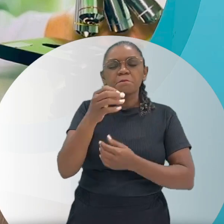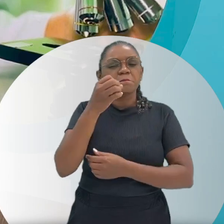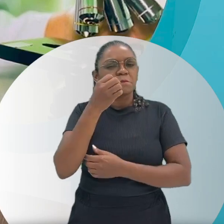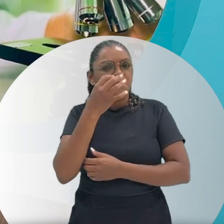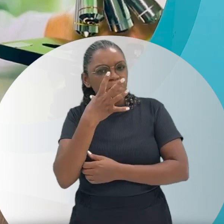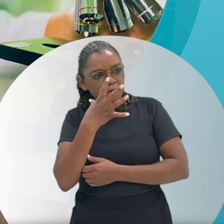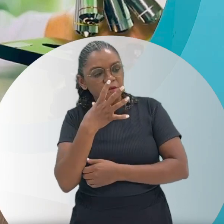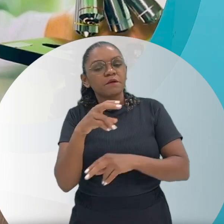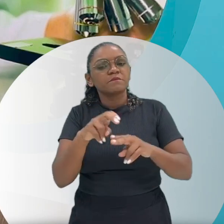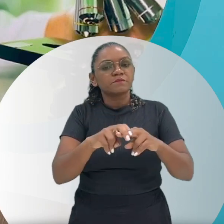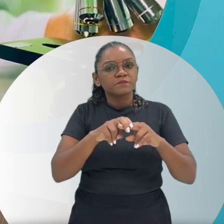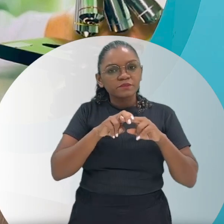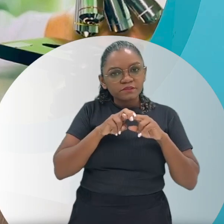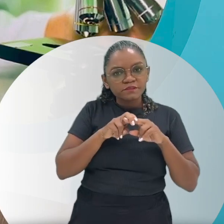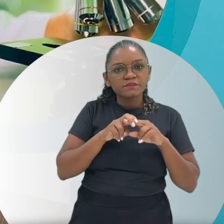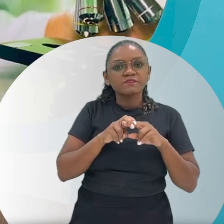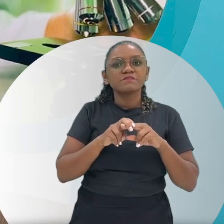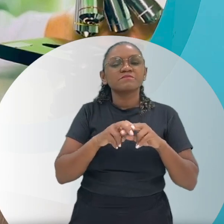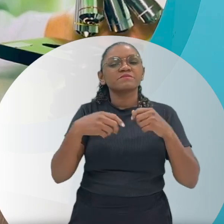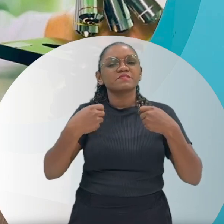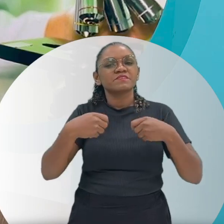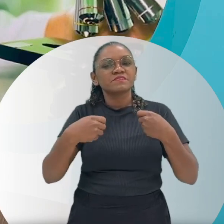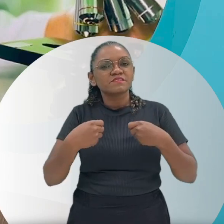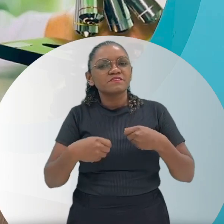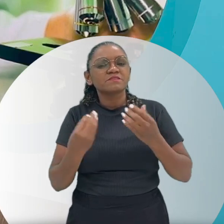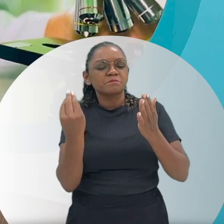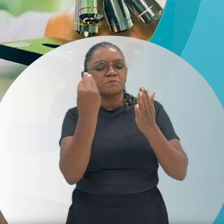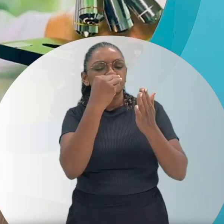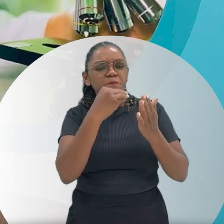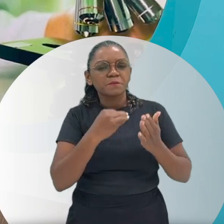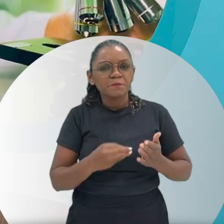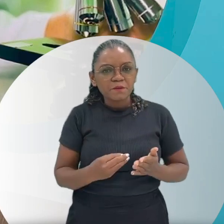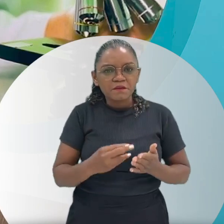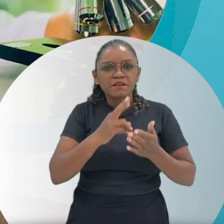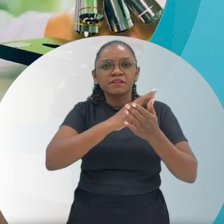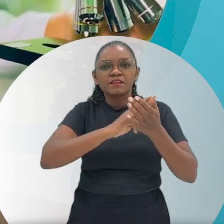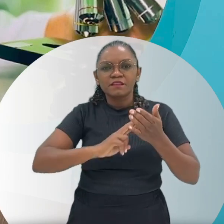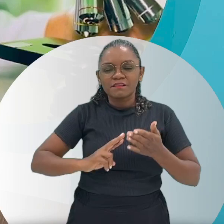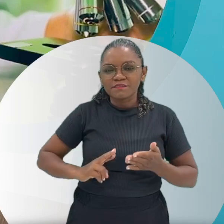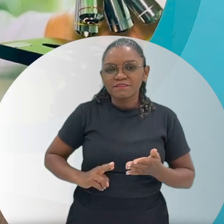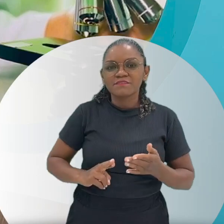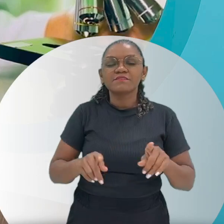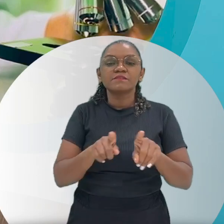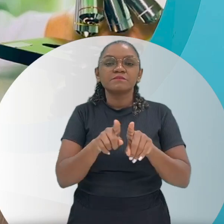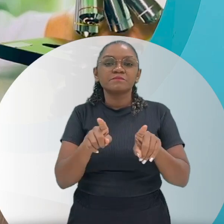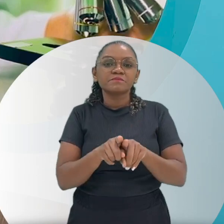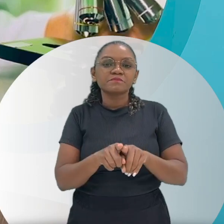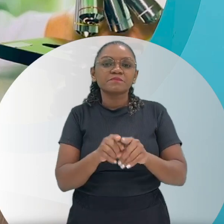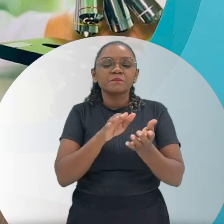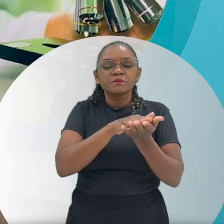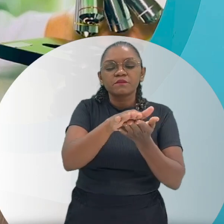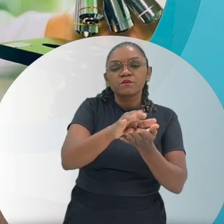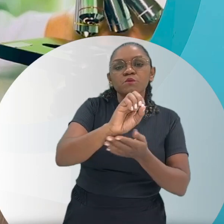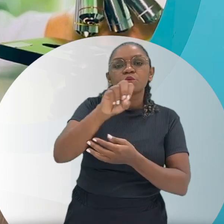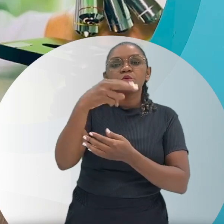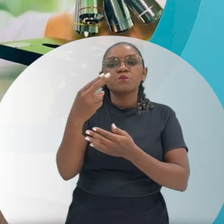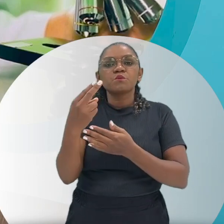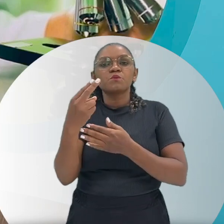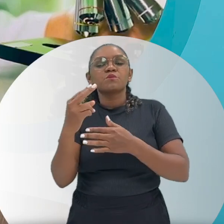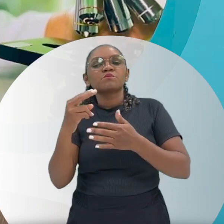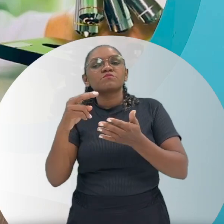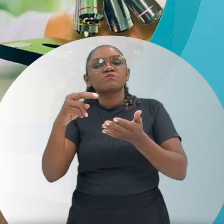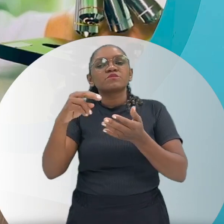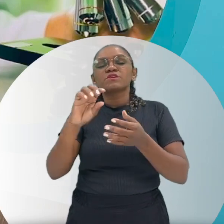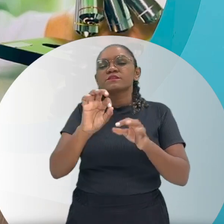relatos, né? Ter esses registros, assim, impressos ou digitais, para a gente poder contar a história